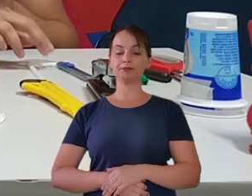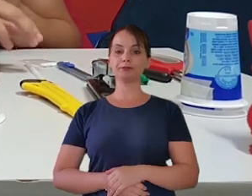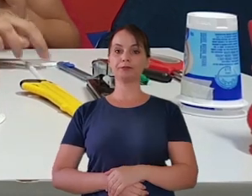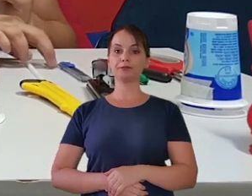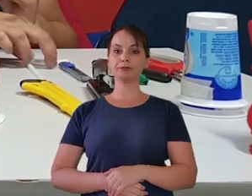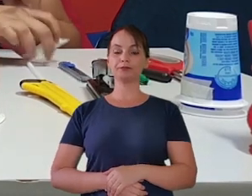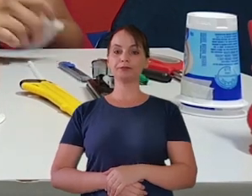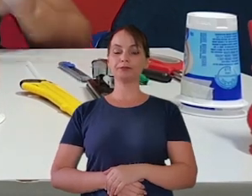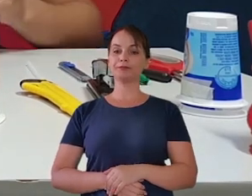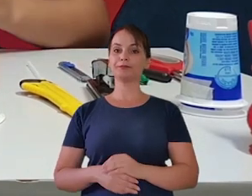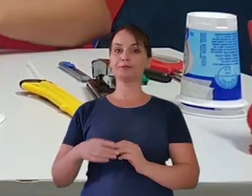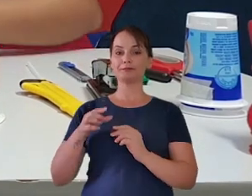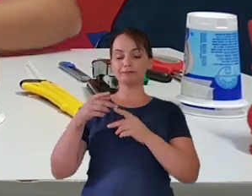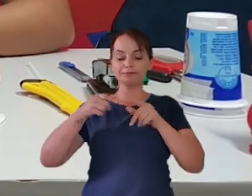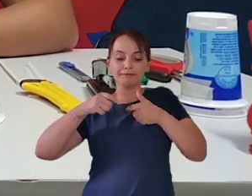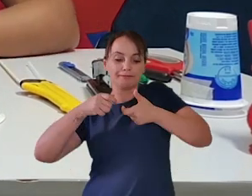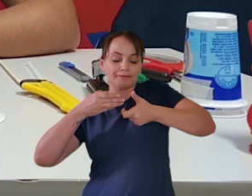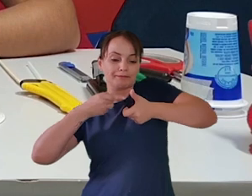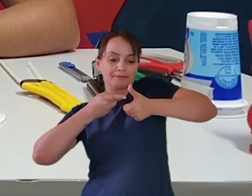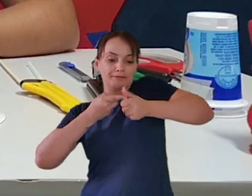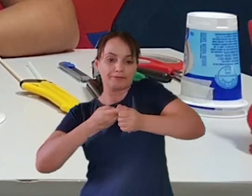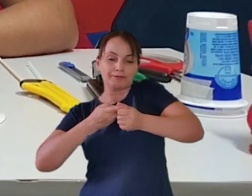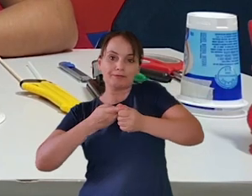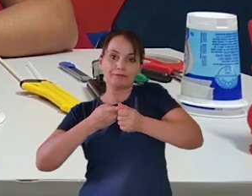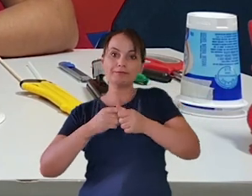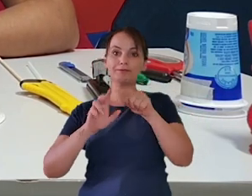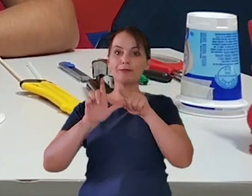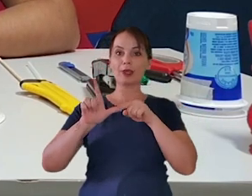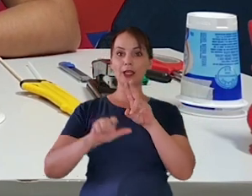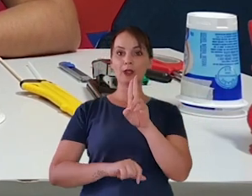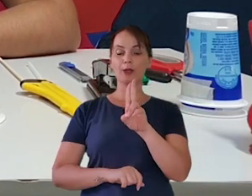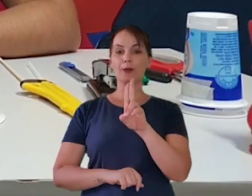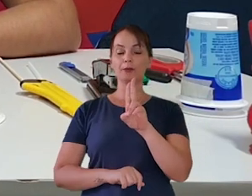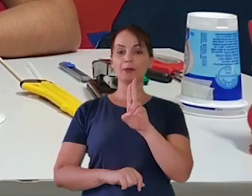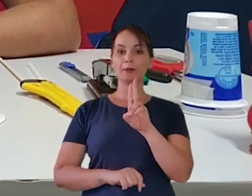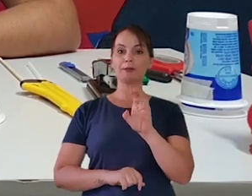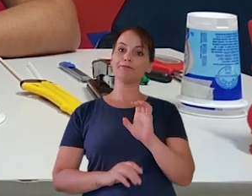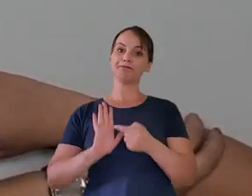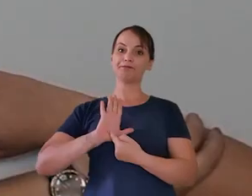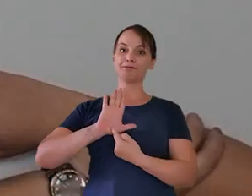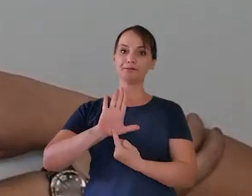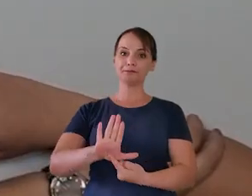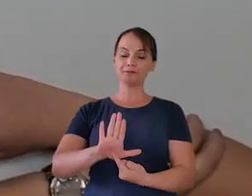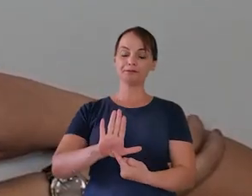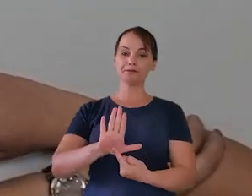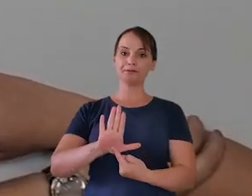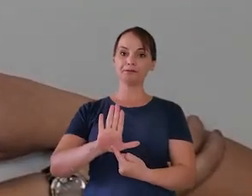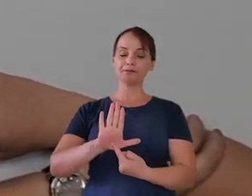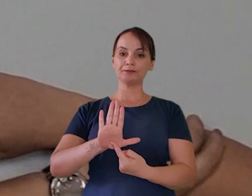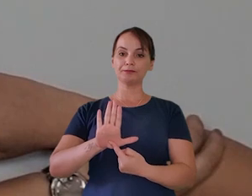este pedaço, vamos grampear na borda da nossa letra U. Vai ficar desta maneira, deixando